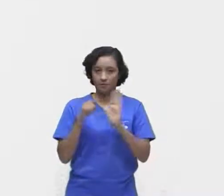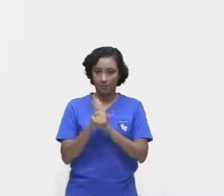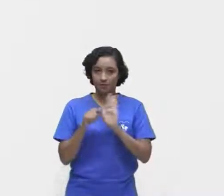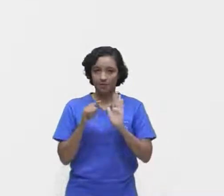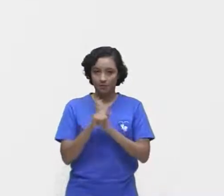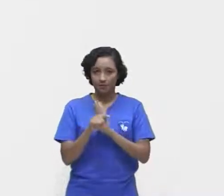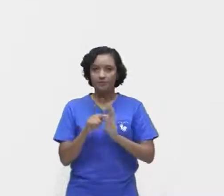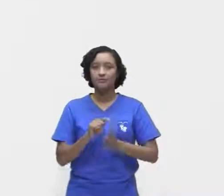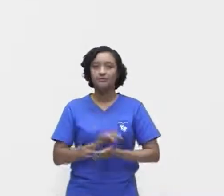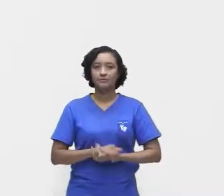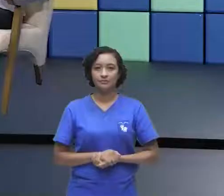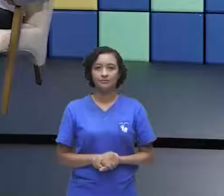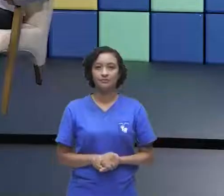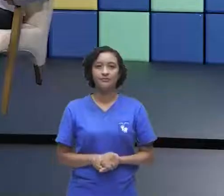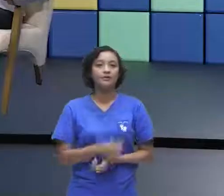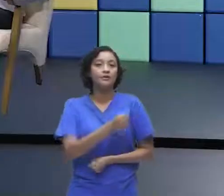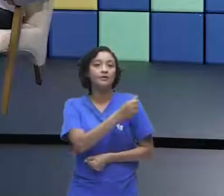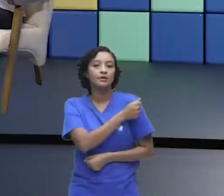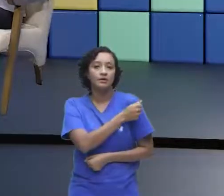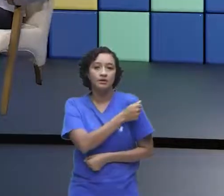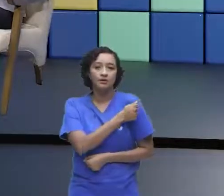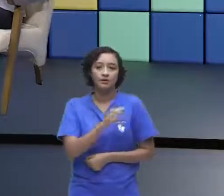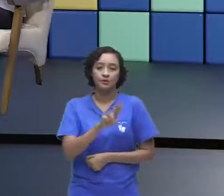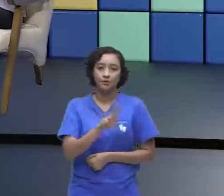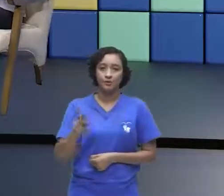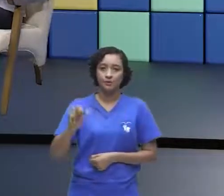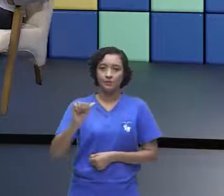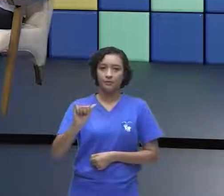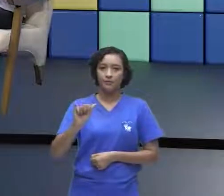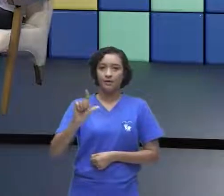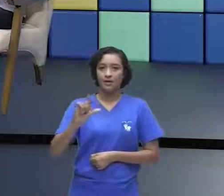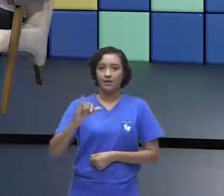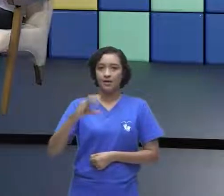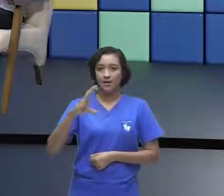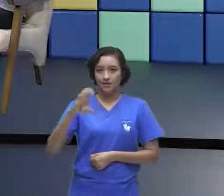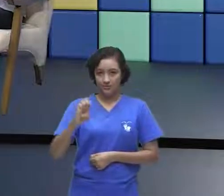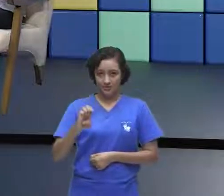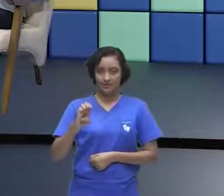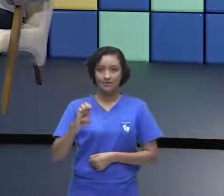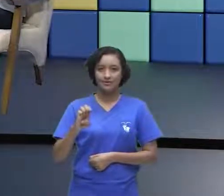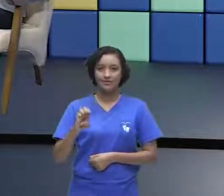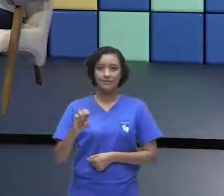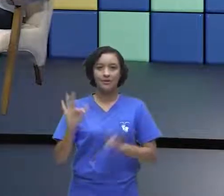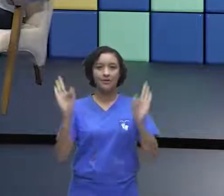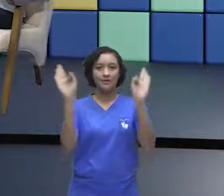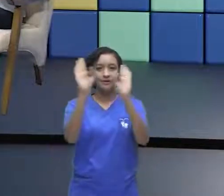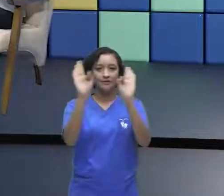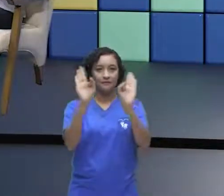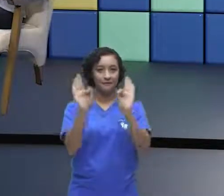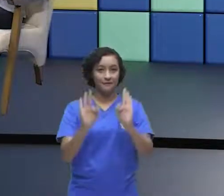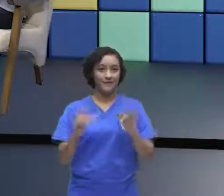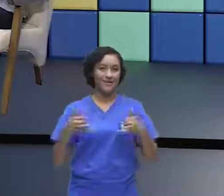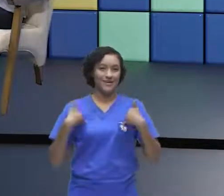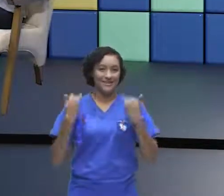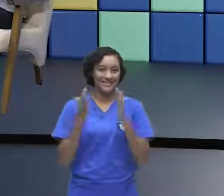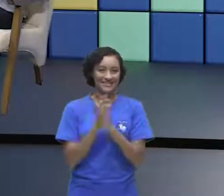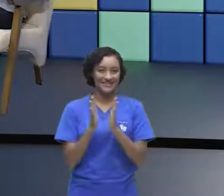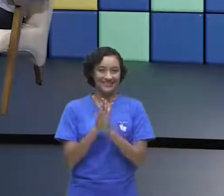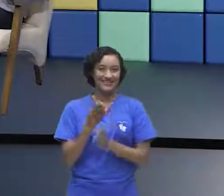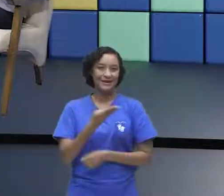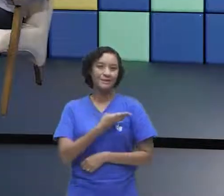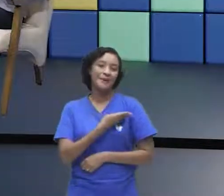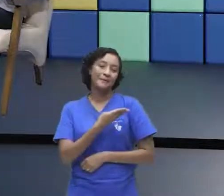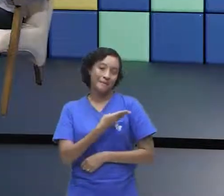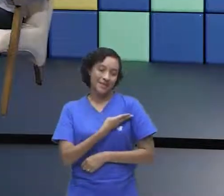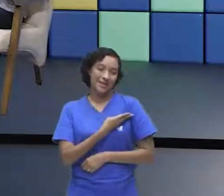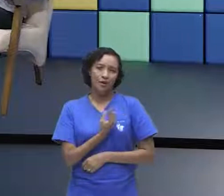só que legal, uma aluna nossa, a Alice, ela tá desejando aí, olha só, um feliz aniversário à coleguinha dela, e ela pediu que eu tirasse um